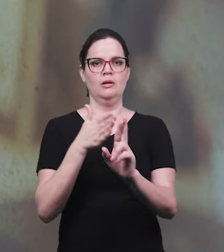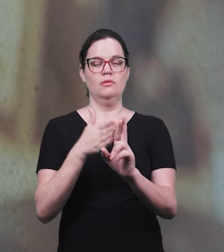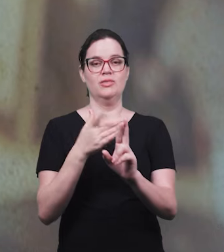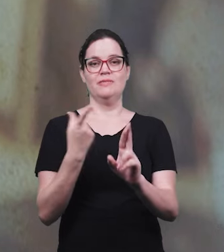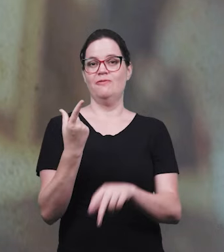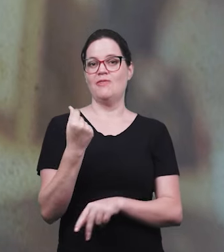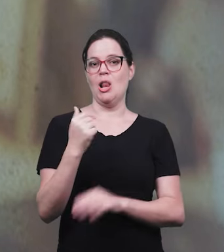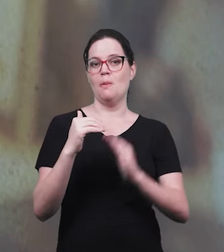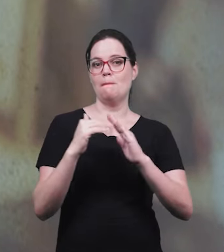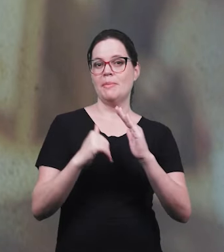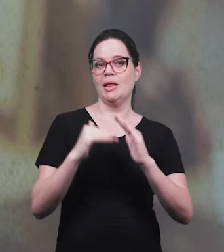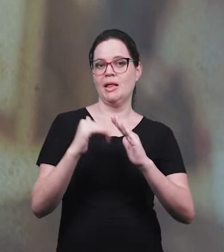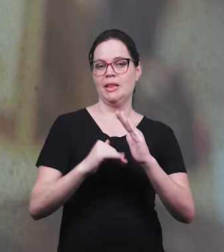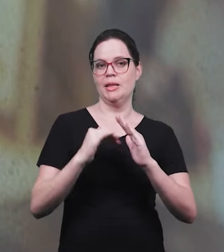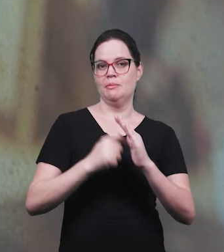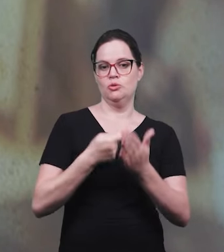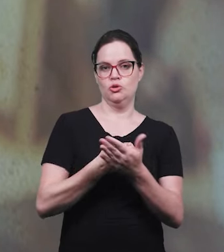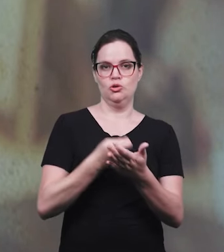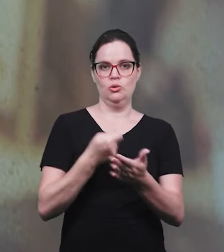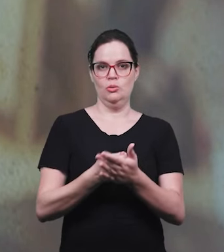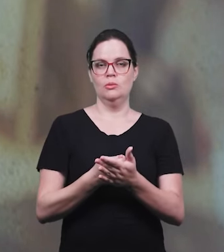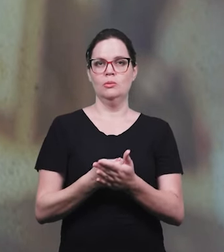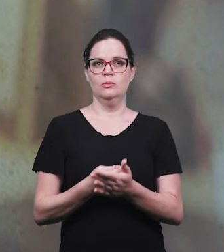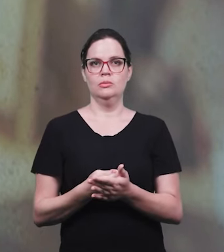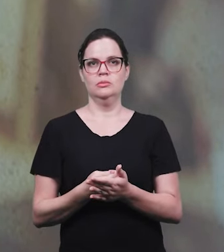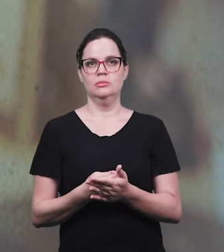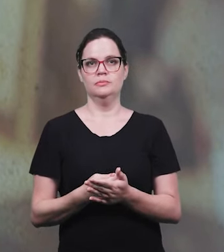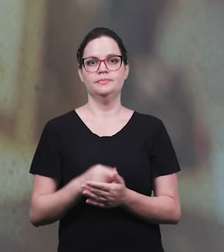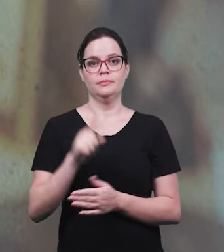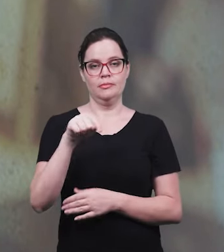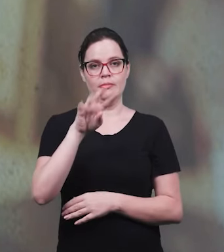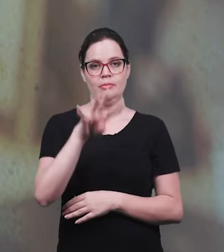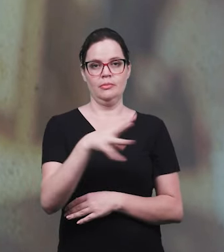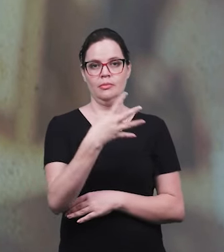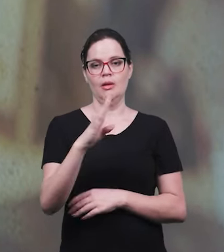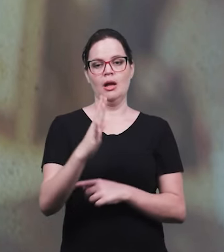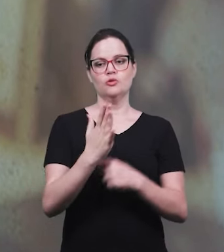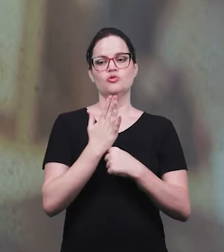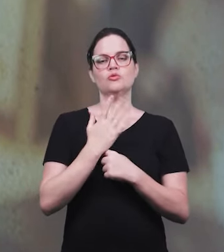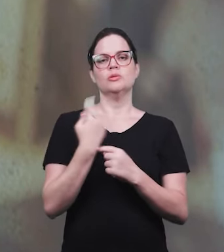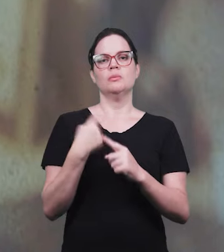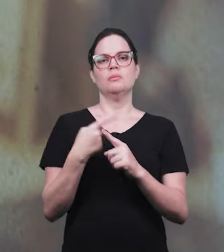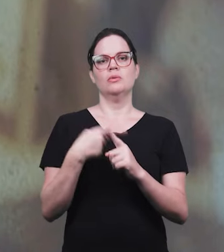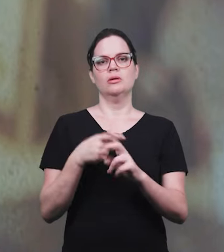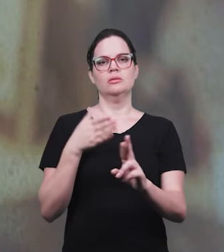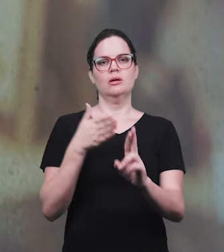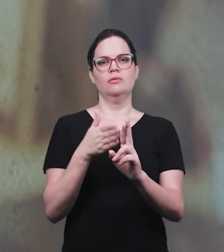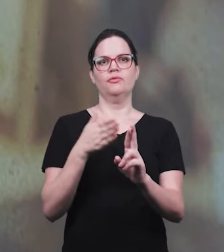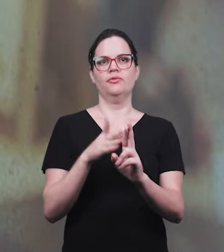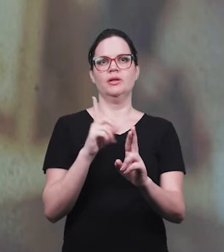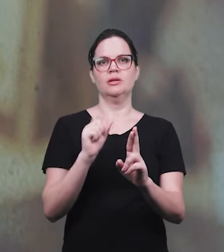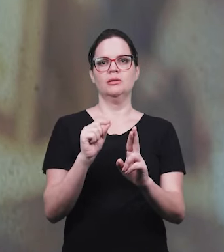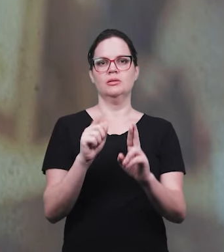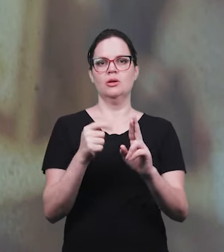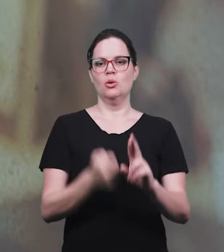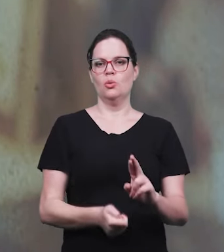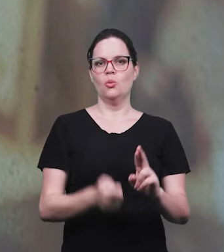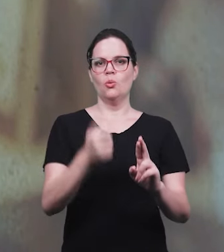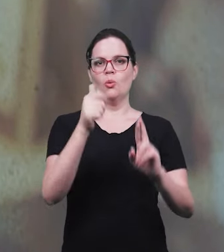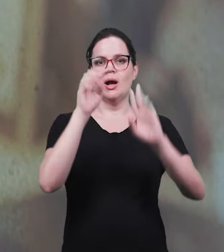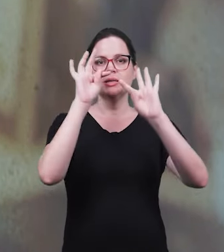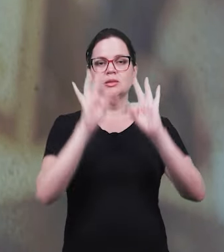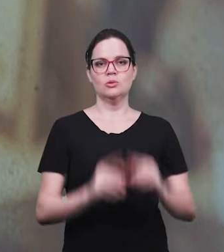mínimo que nós devemos cobrar. E essa tabela ajuda porque ela tem referência para quase todos os